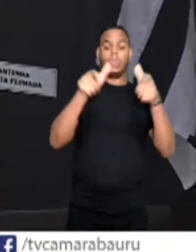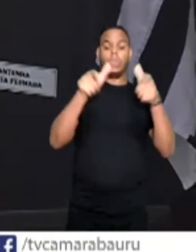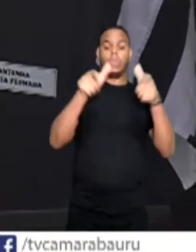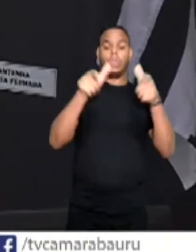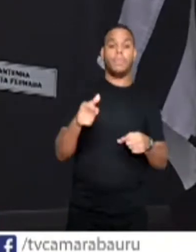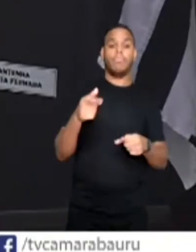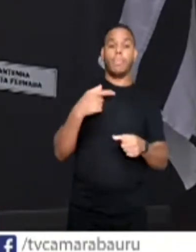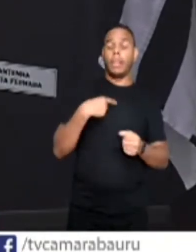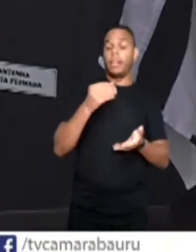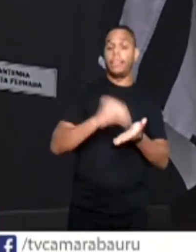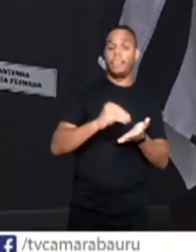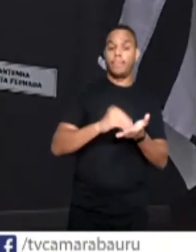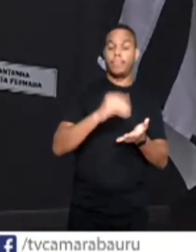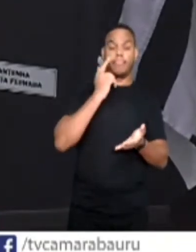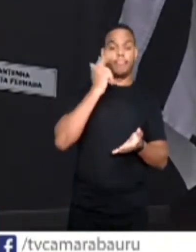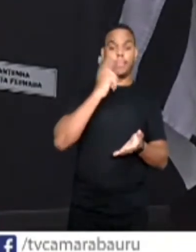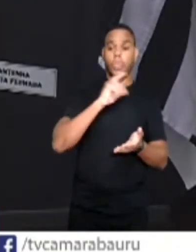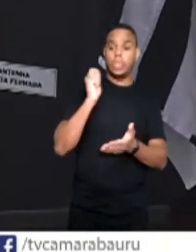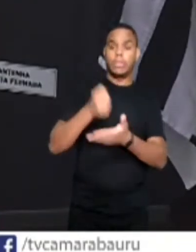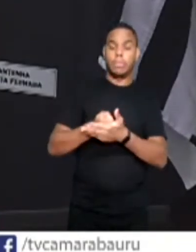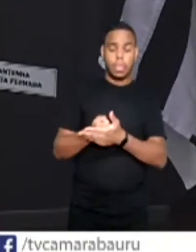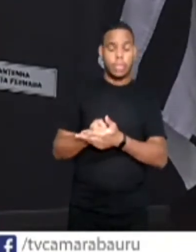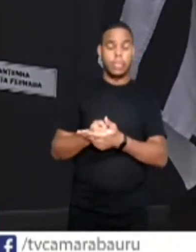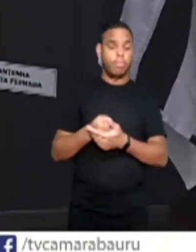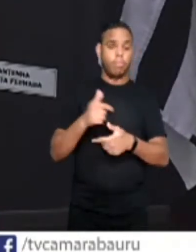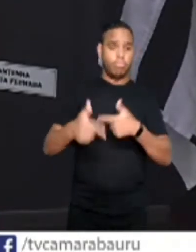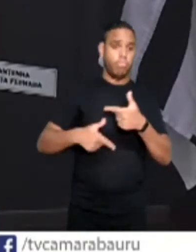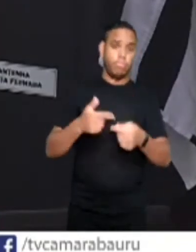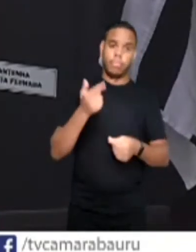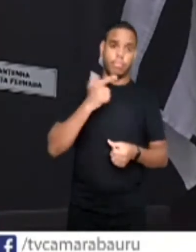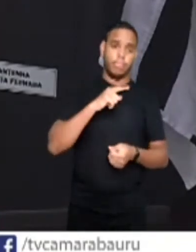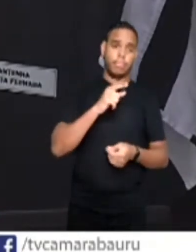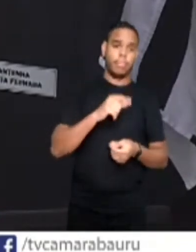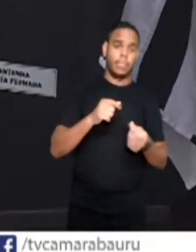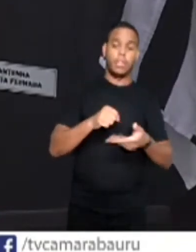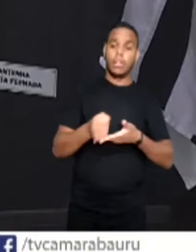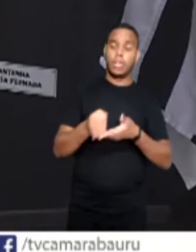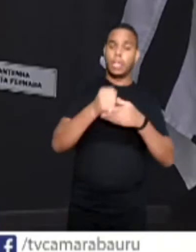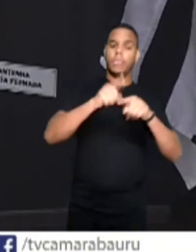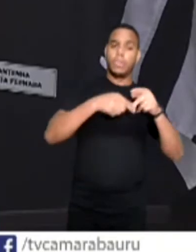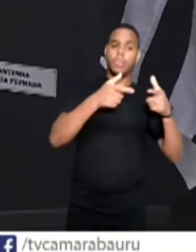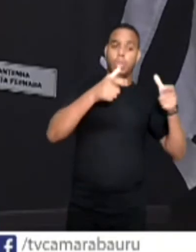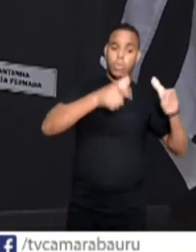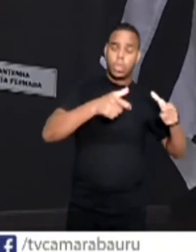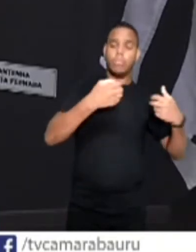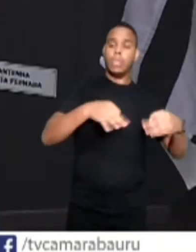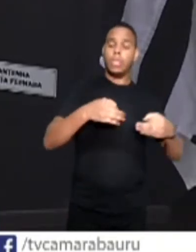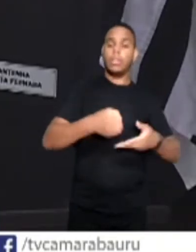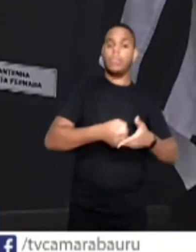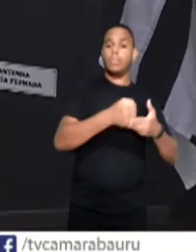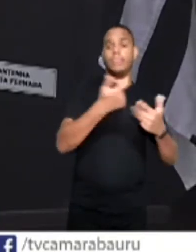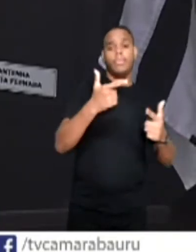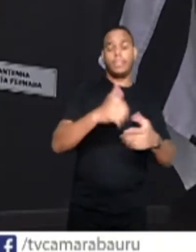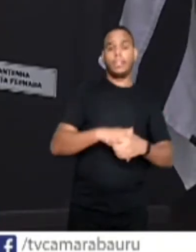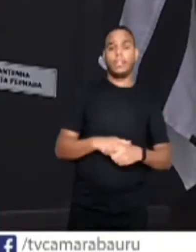eles conseguiriam contratar esse tipo de serviço para descartar esse material no local realmente correto.